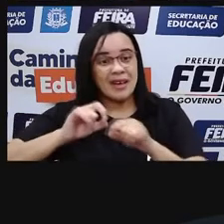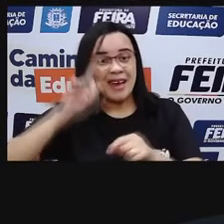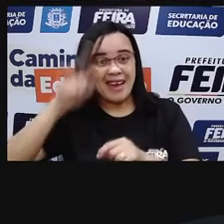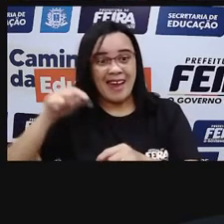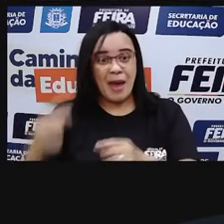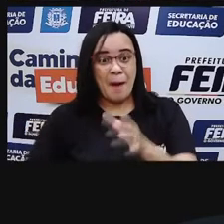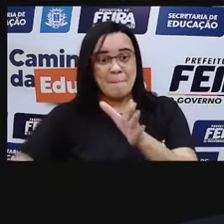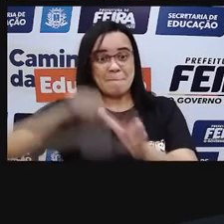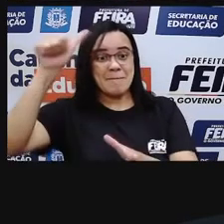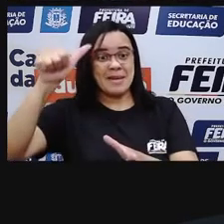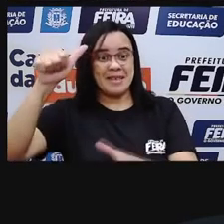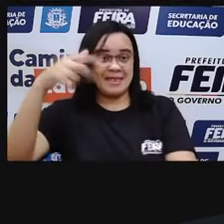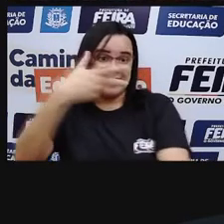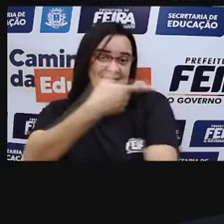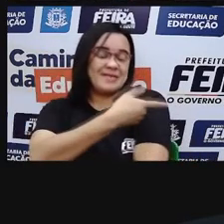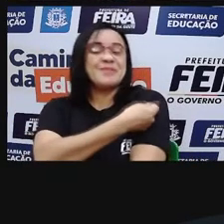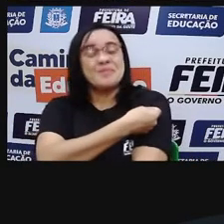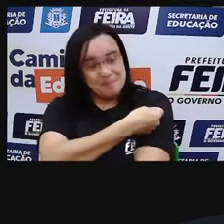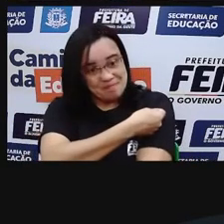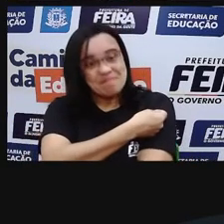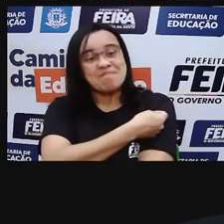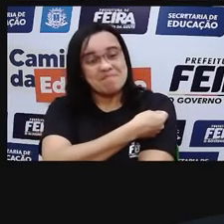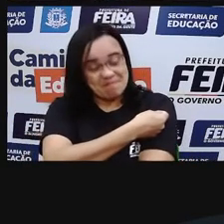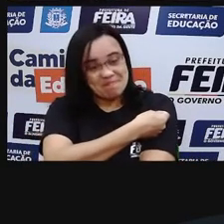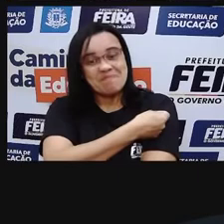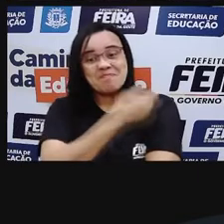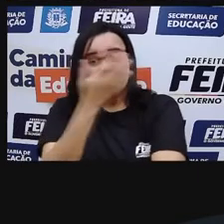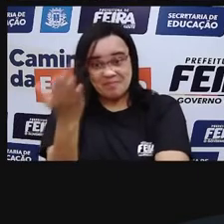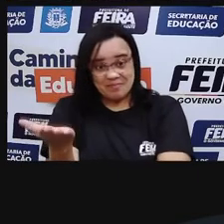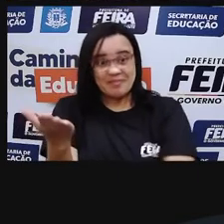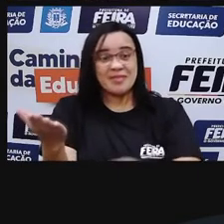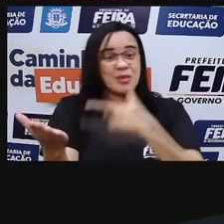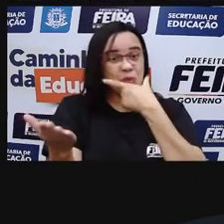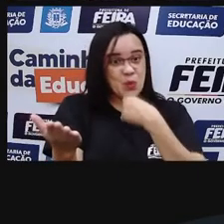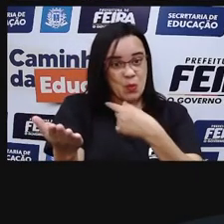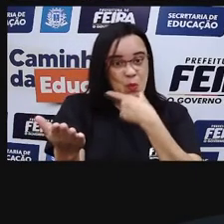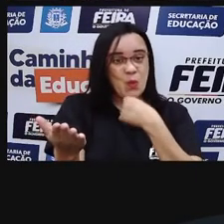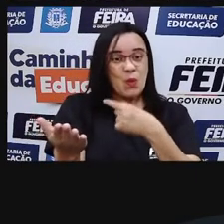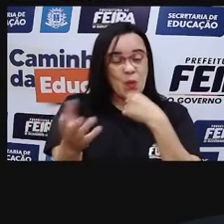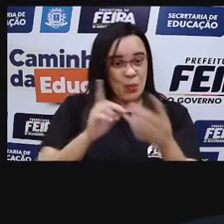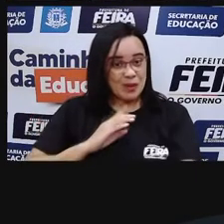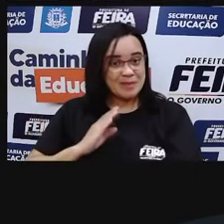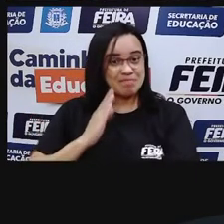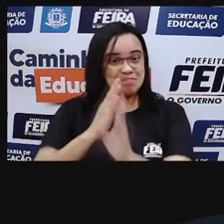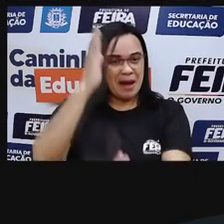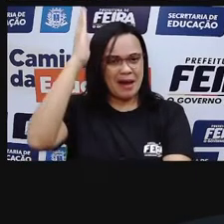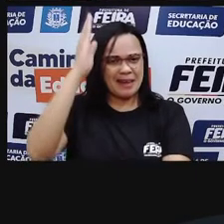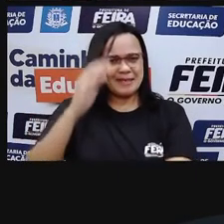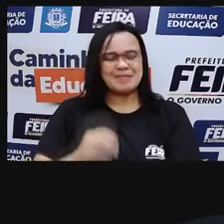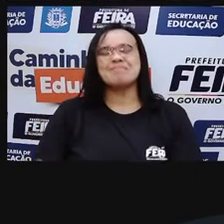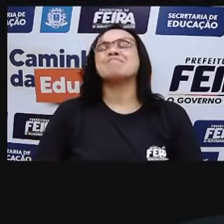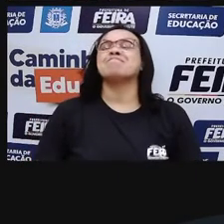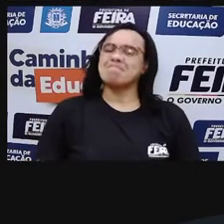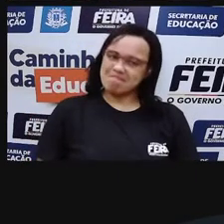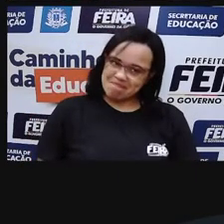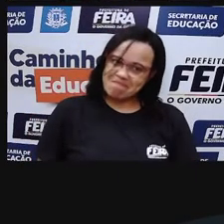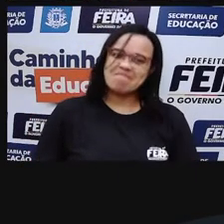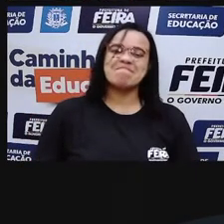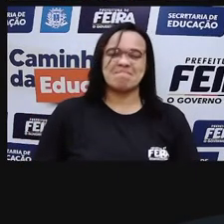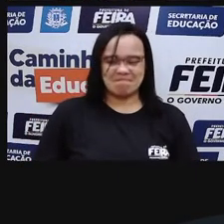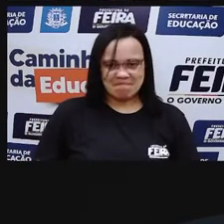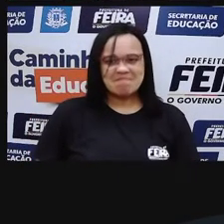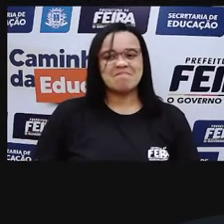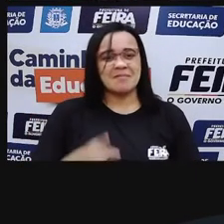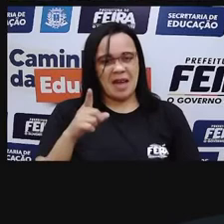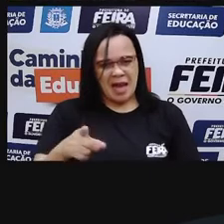aí do nome da varíola, mas principalmente de vaccinae, né? Que é do latim de